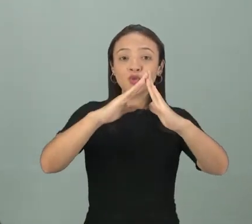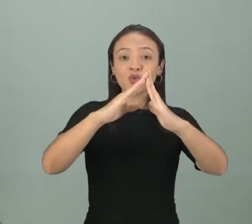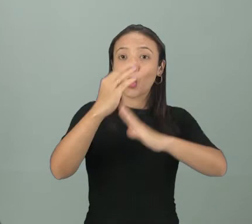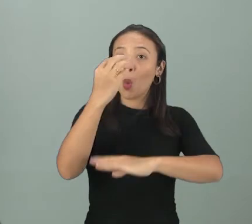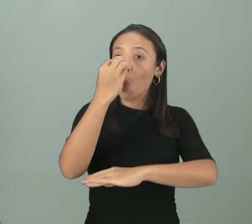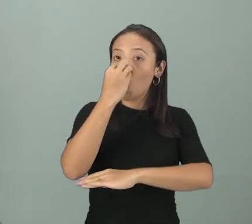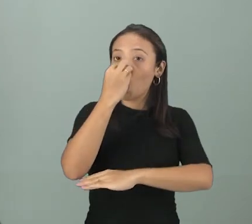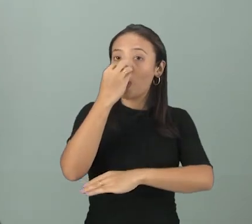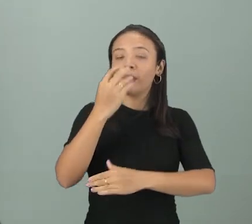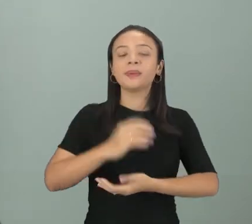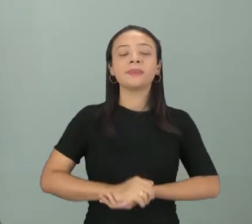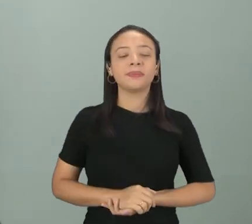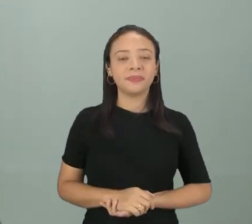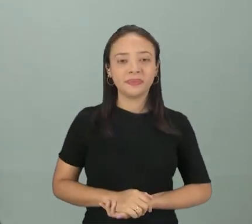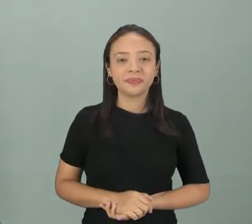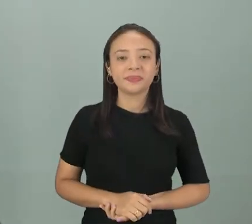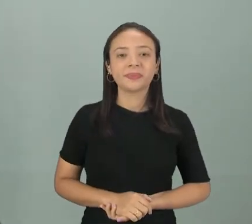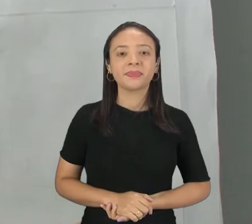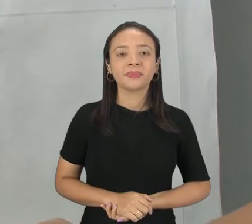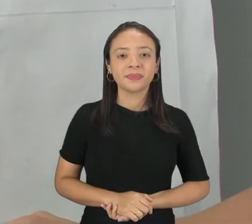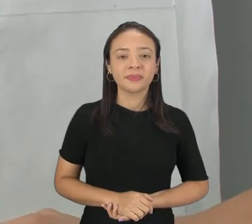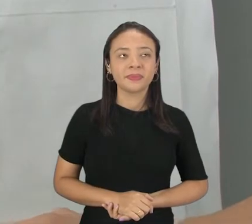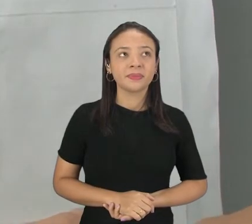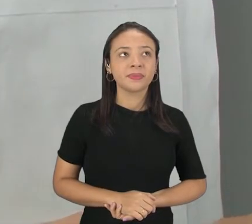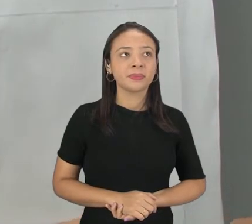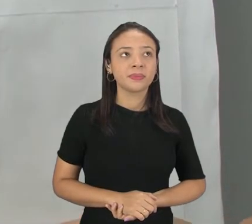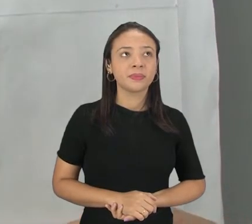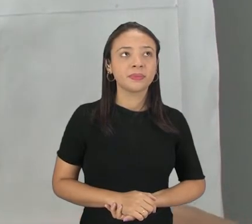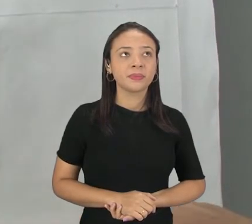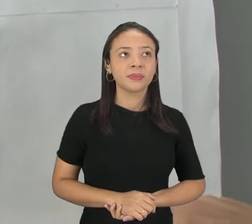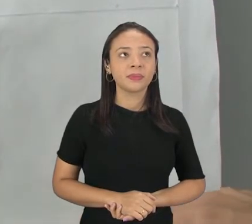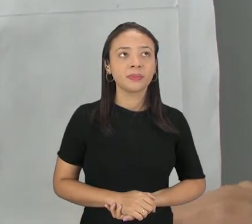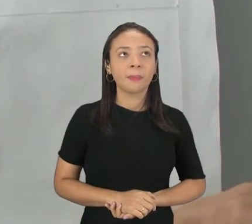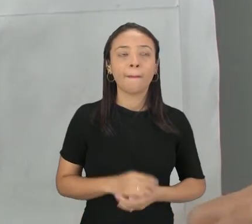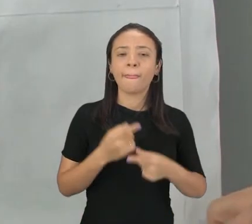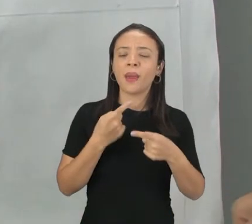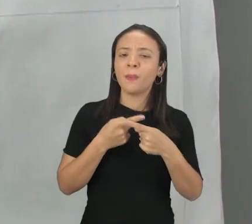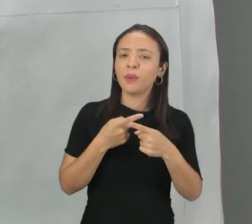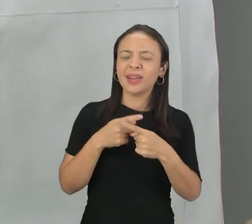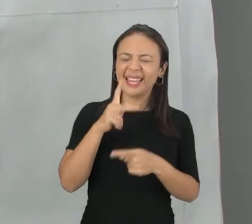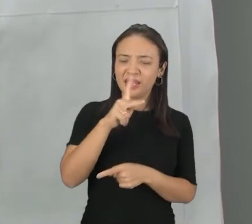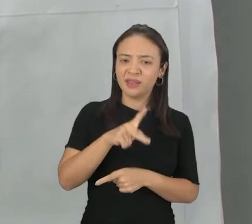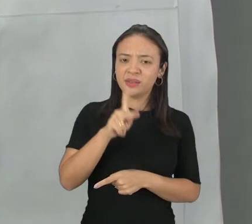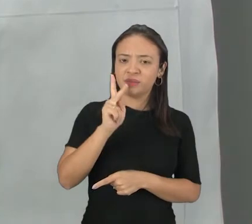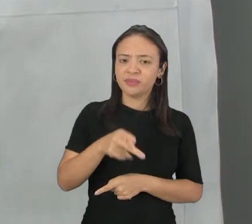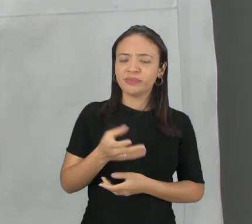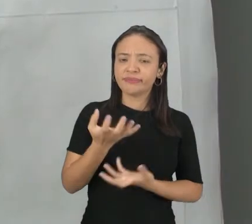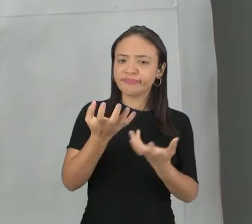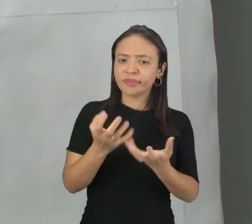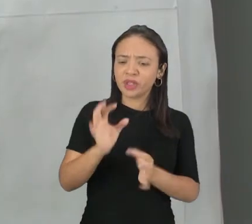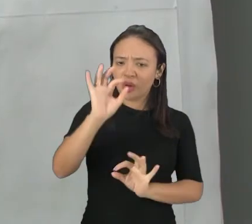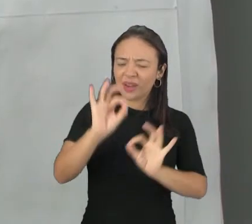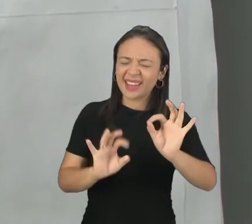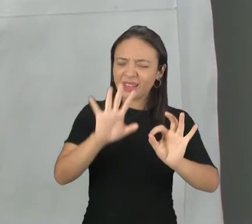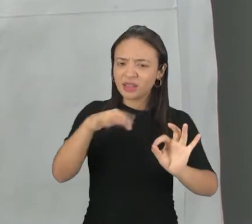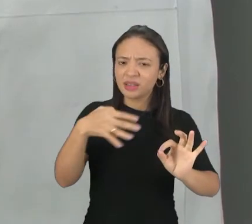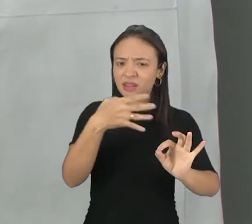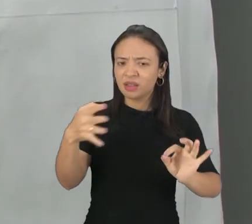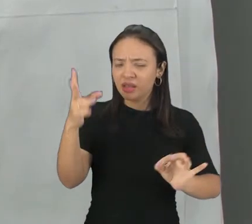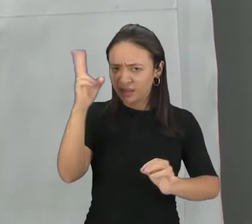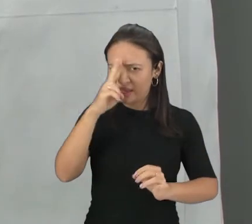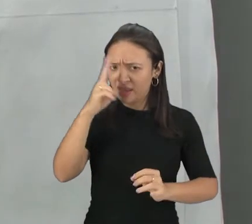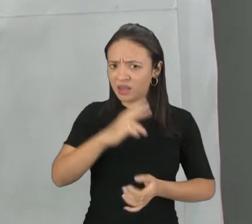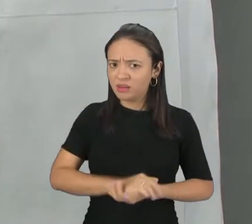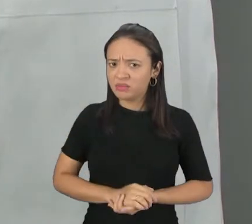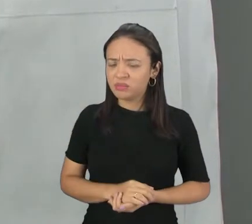circo muito bem porque ela resolveu fazer a tabela Vocês conseguem se